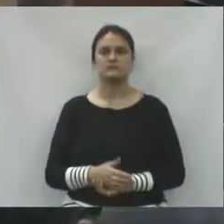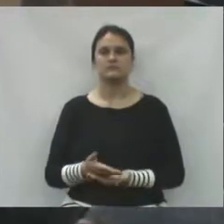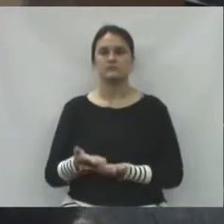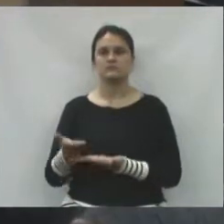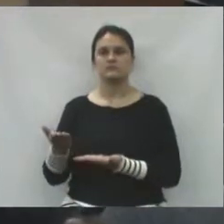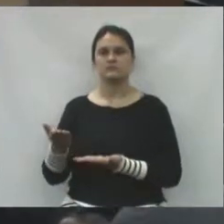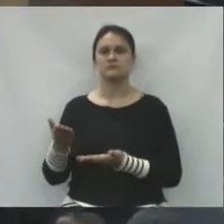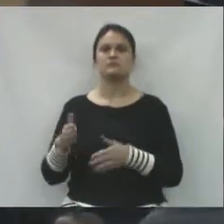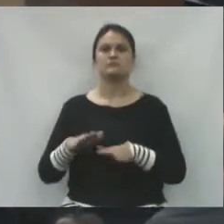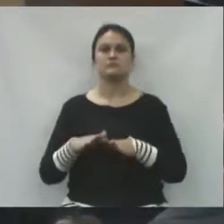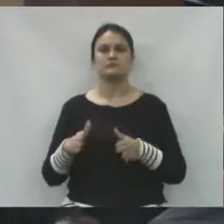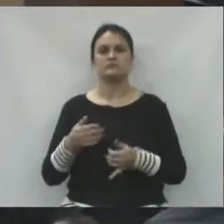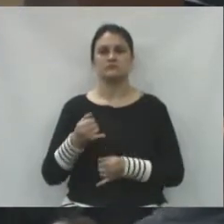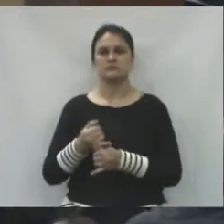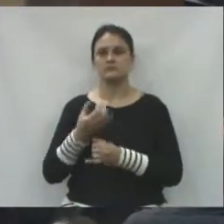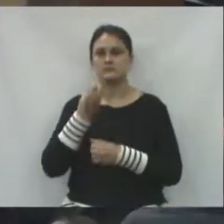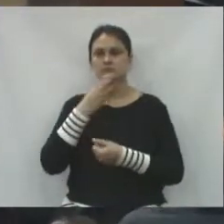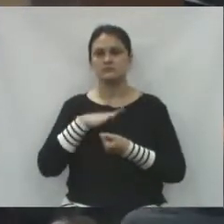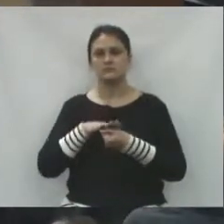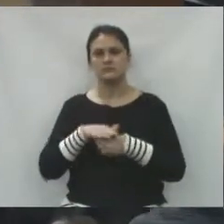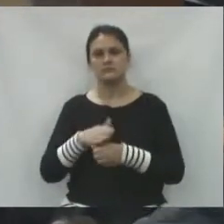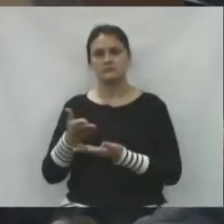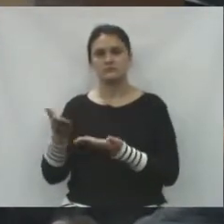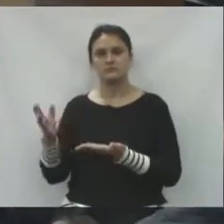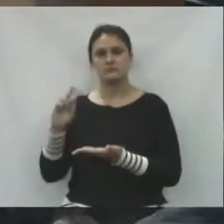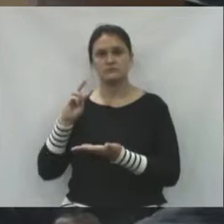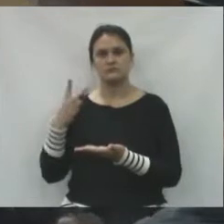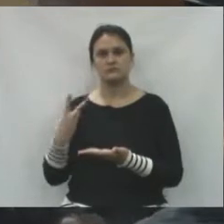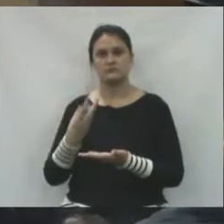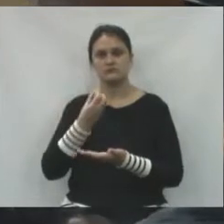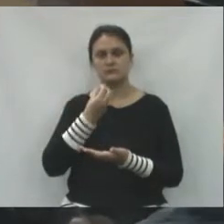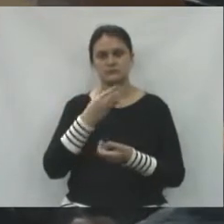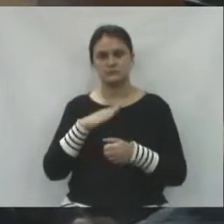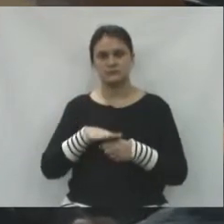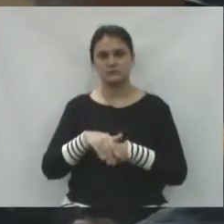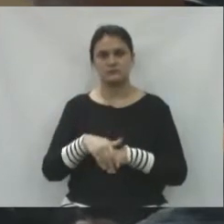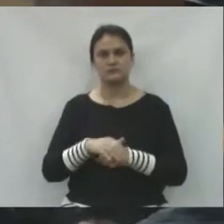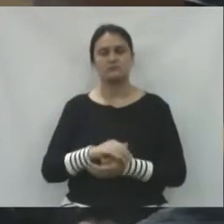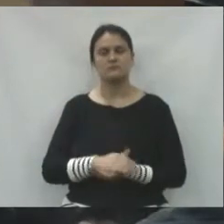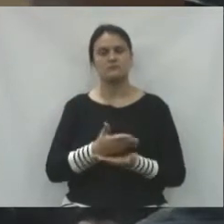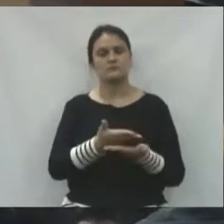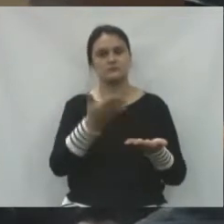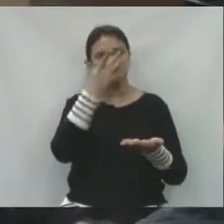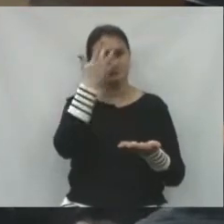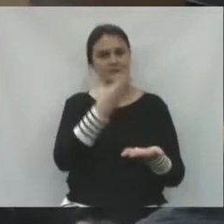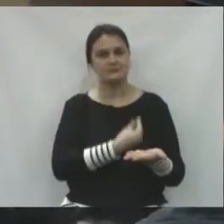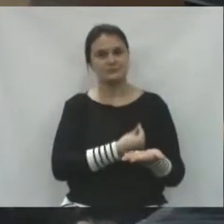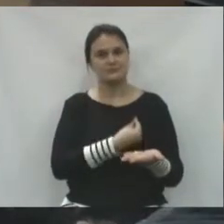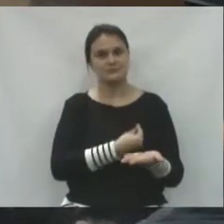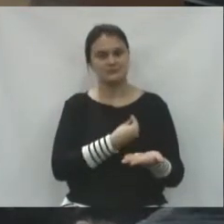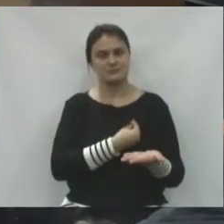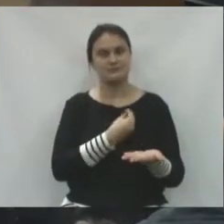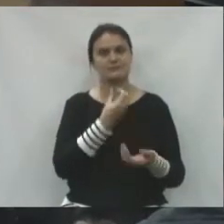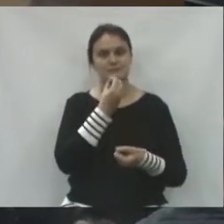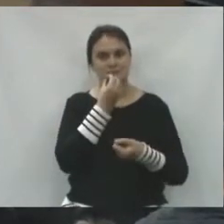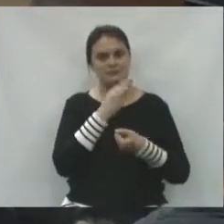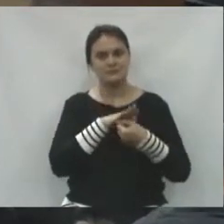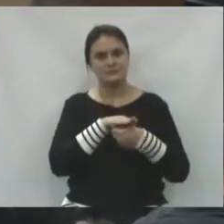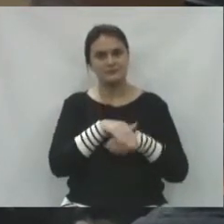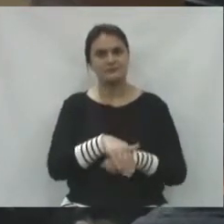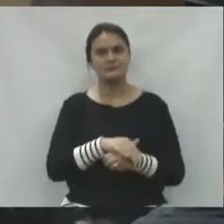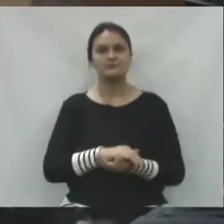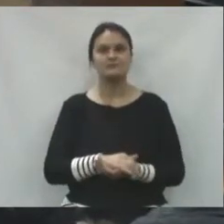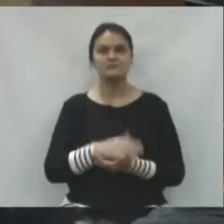Meus amigos da mesa diretora, muito boa noite. Senhores vereadores, muito boa noite. Munícipes aqui presentes também, muito